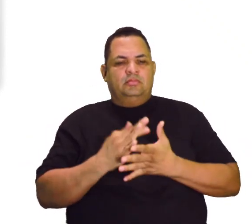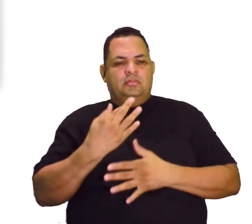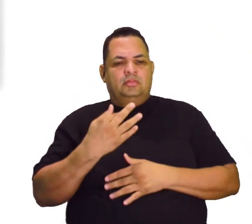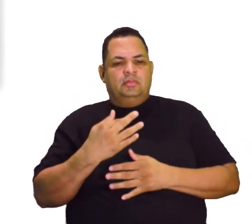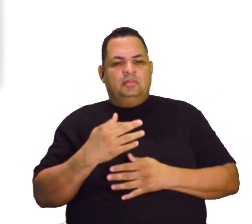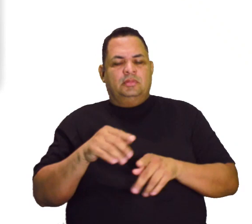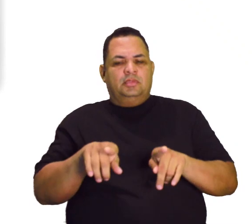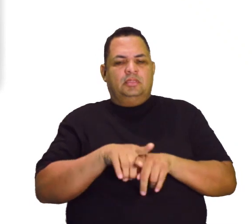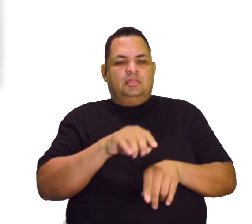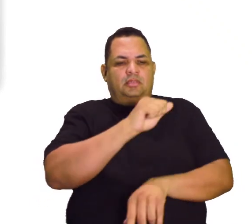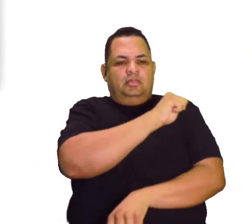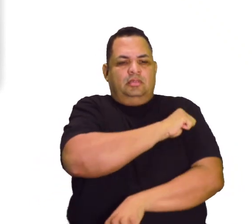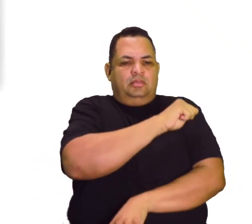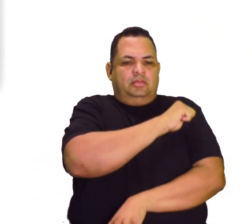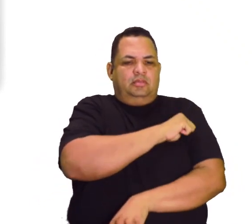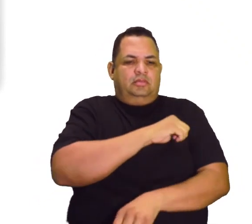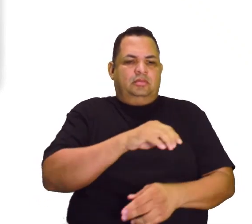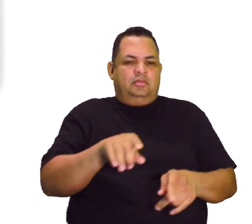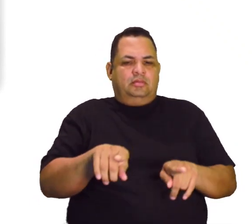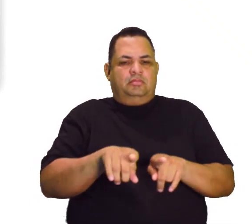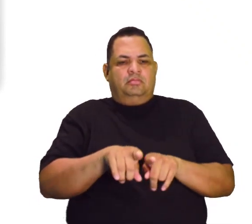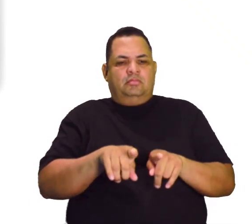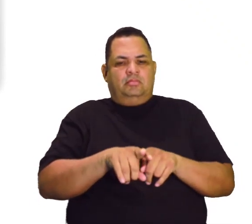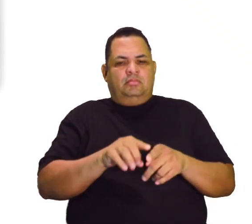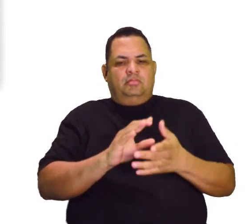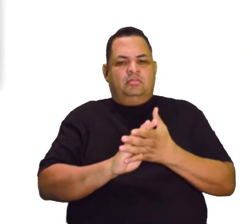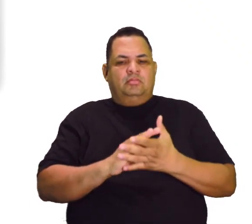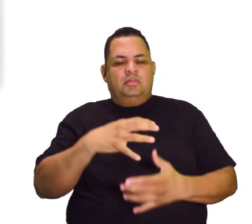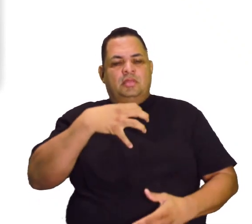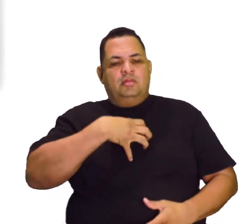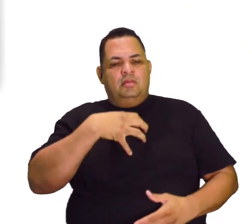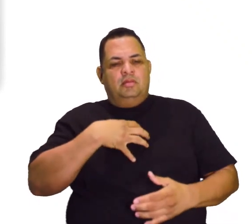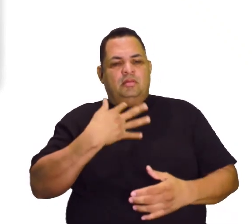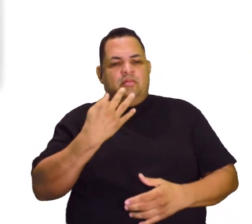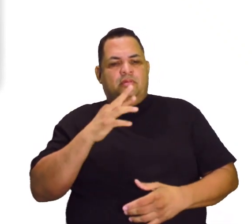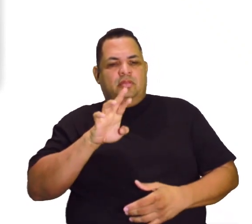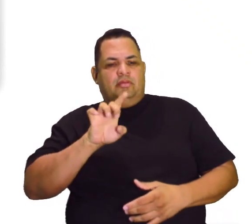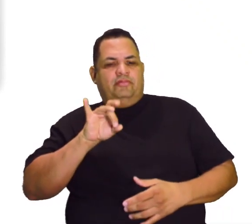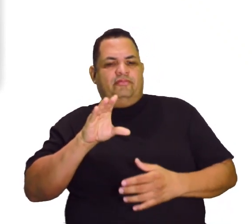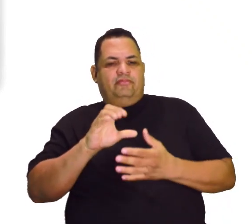Rio de Janeiro, também Bahia, o frevo,